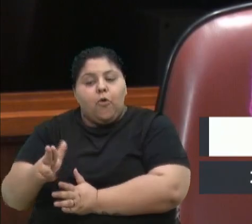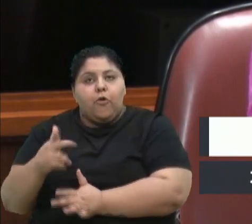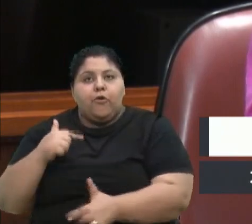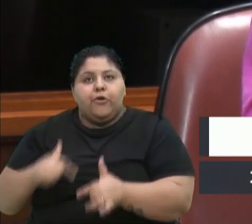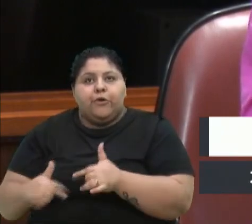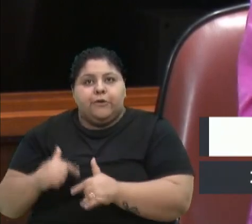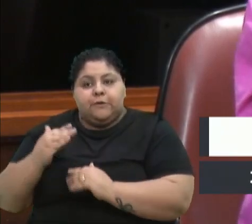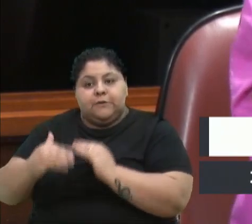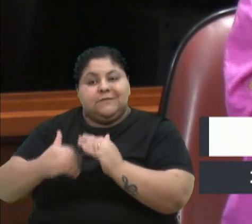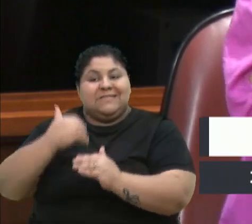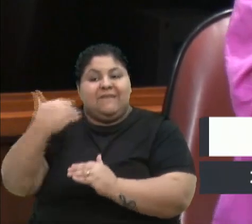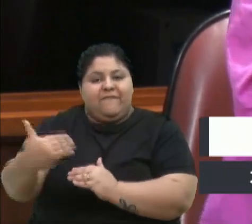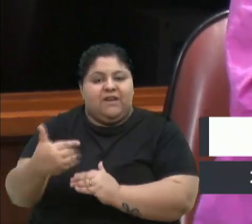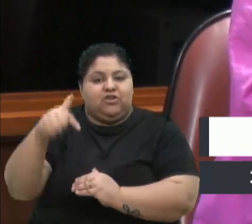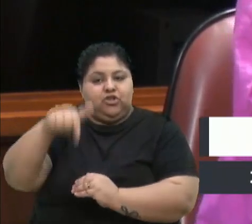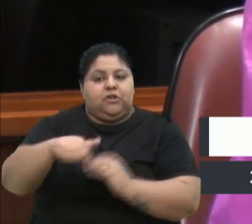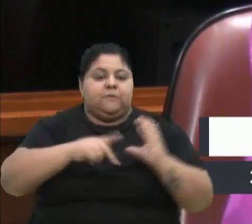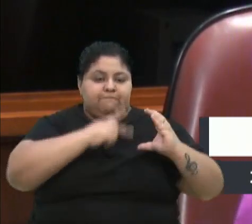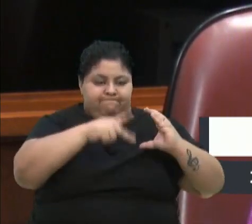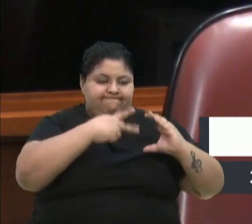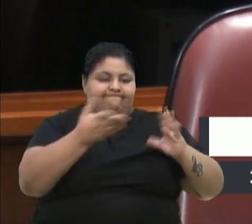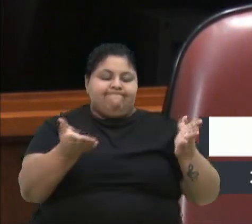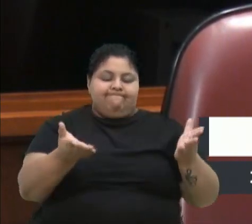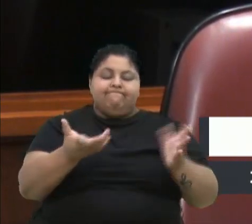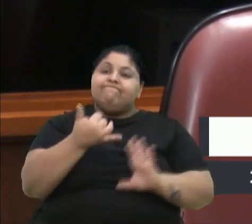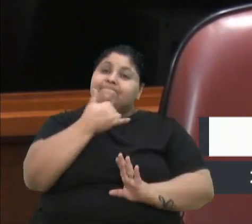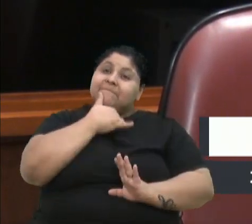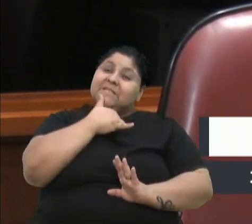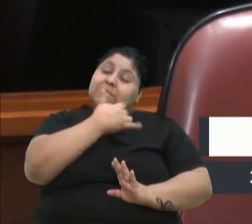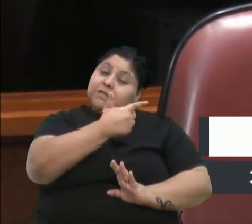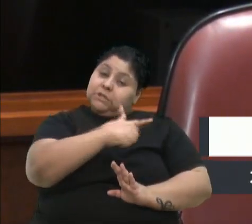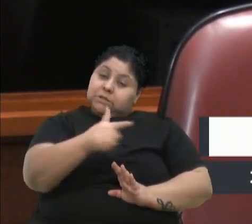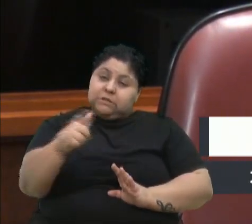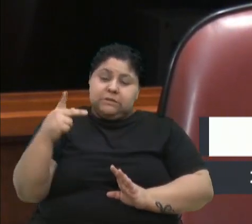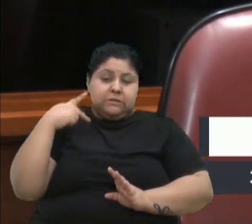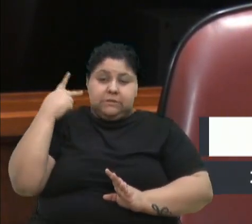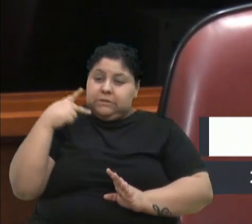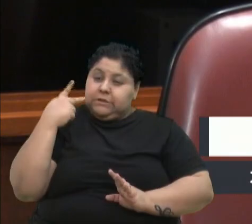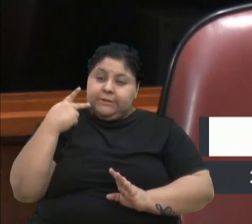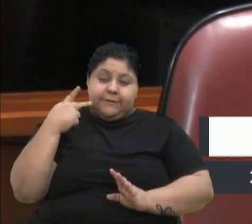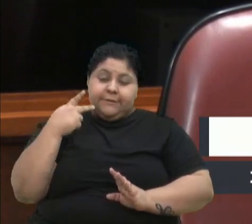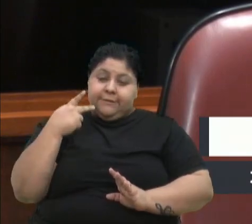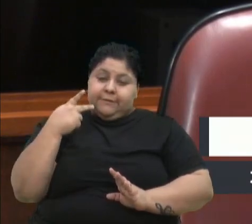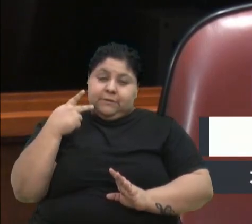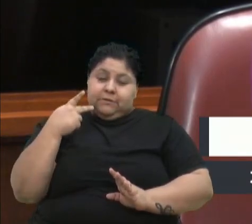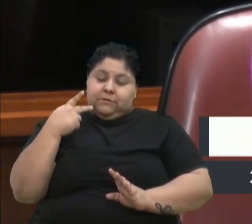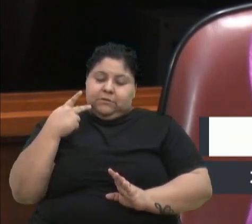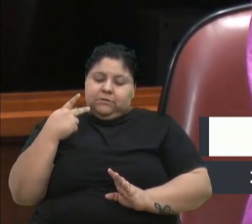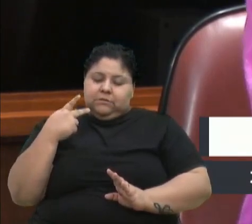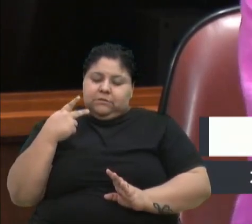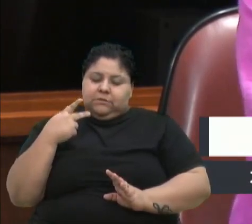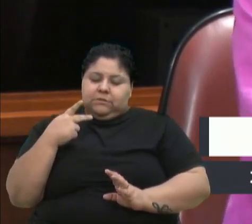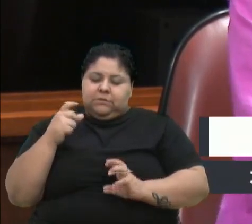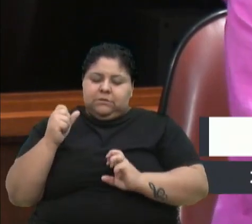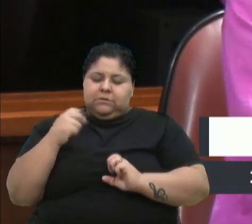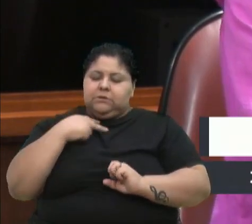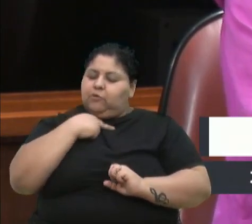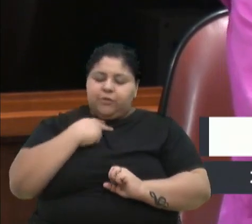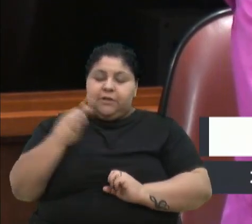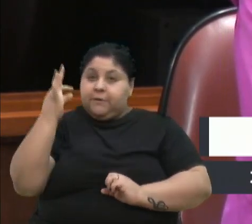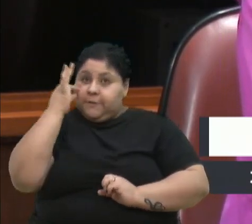da Frente Parlamentar. Infelizmente, outros vereadores não poderão se fazer presente, mas acho um